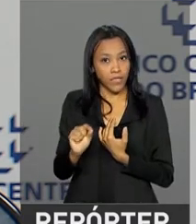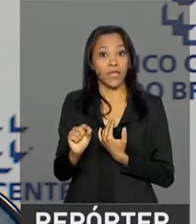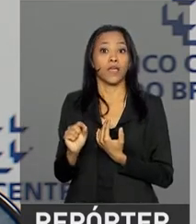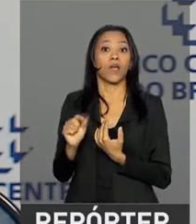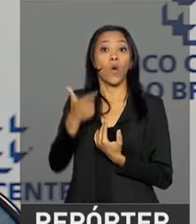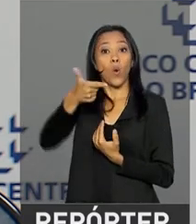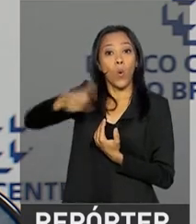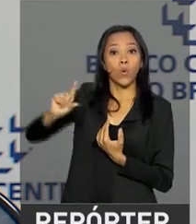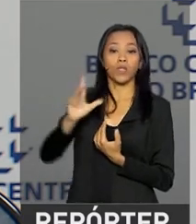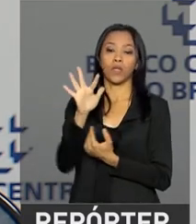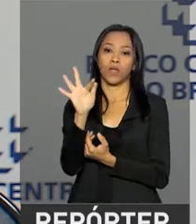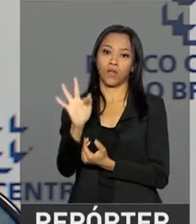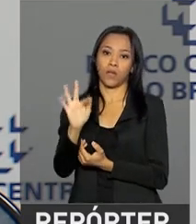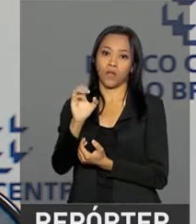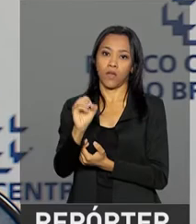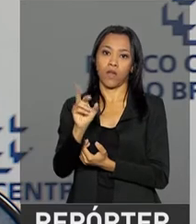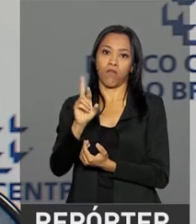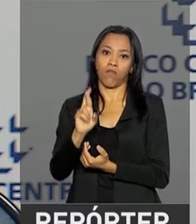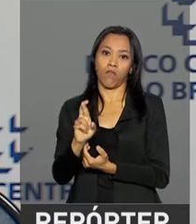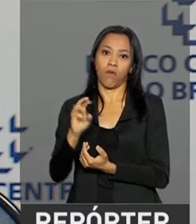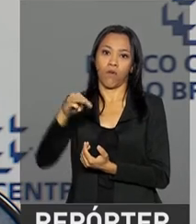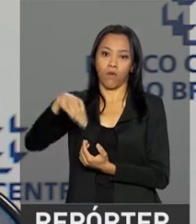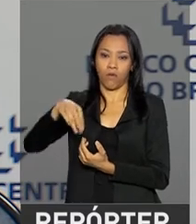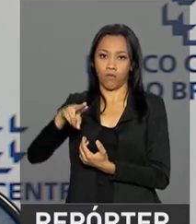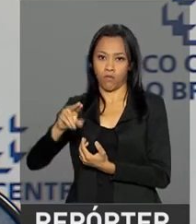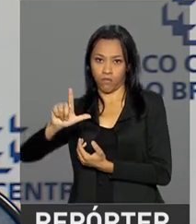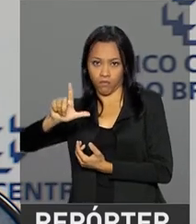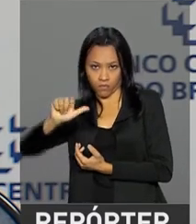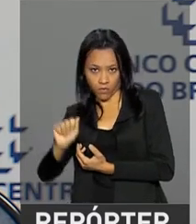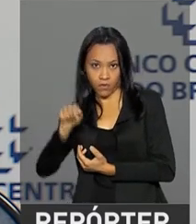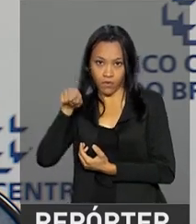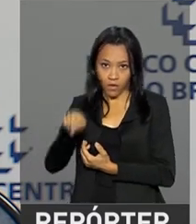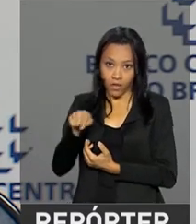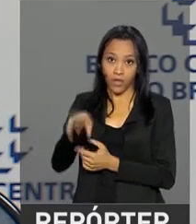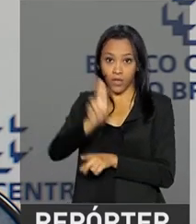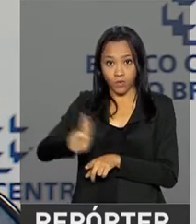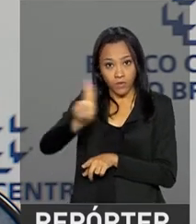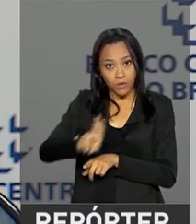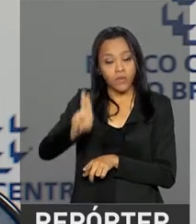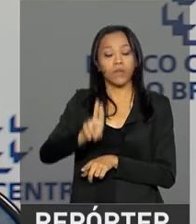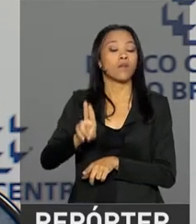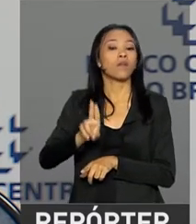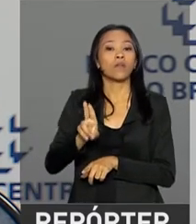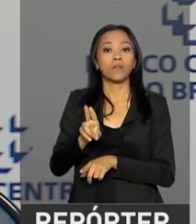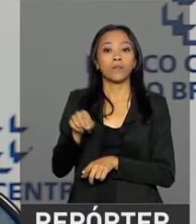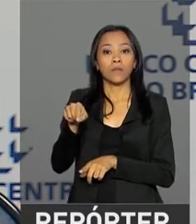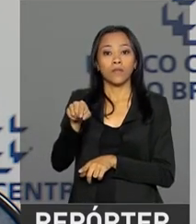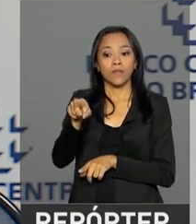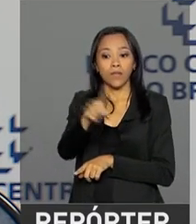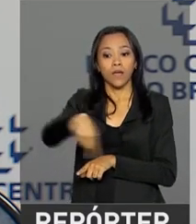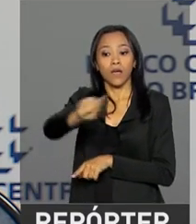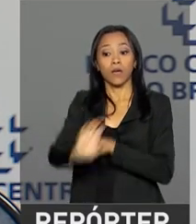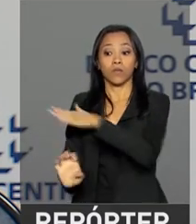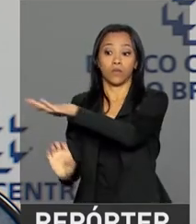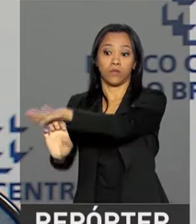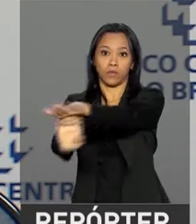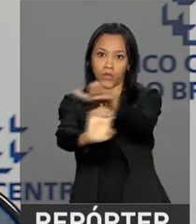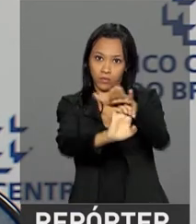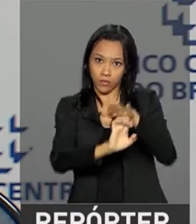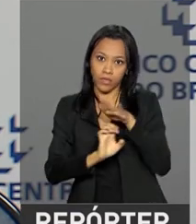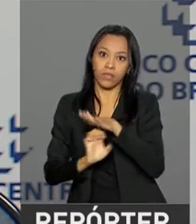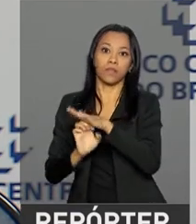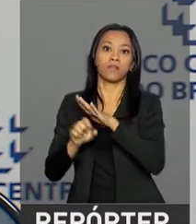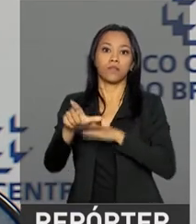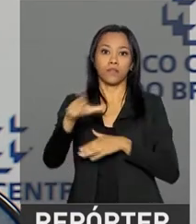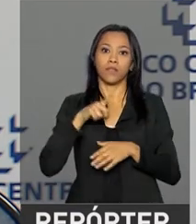ltn seja a partir de operações definitivas no mercado secundário entre os agentes do mercado financeiro lá que estão